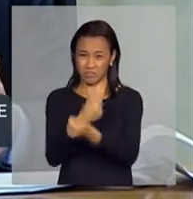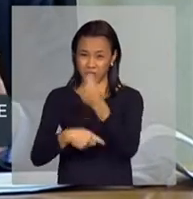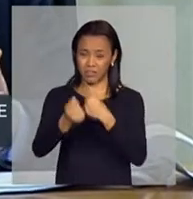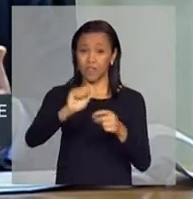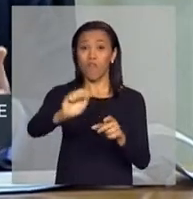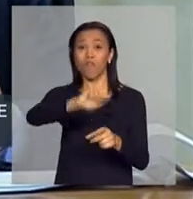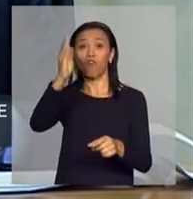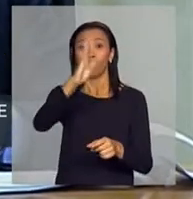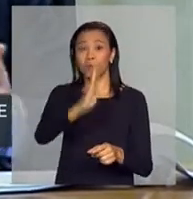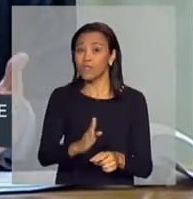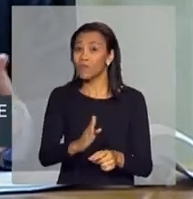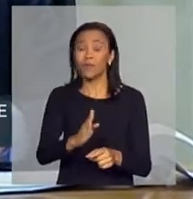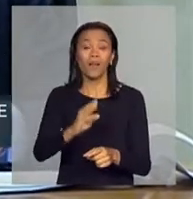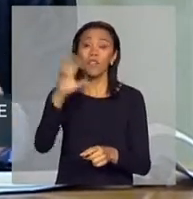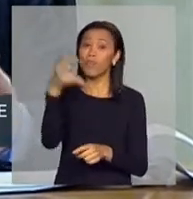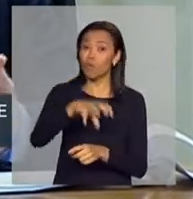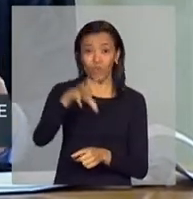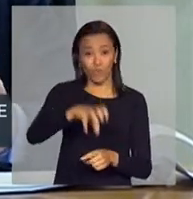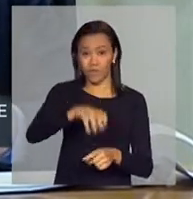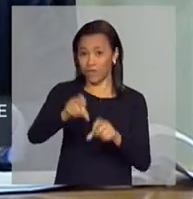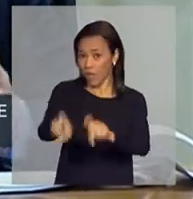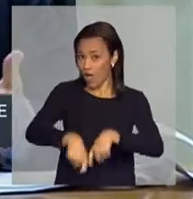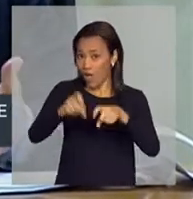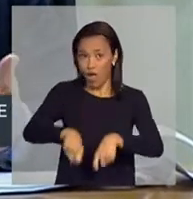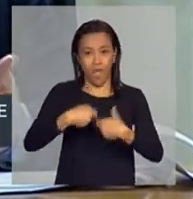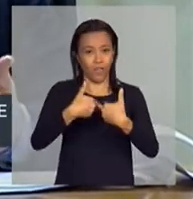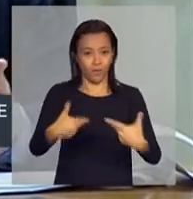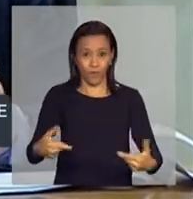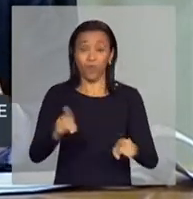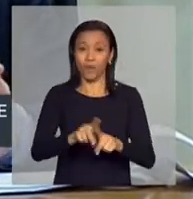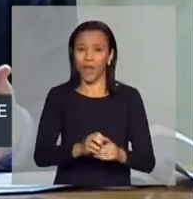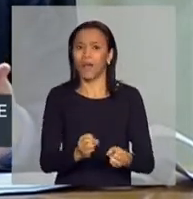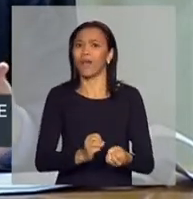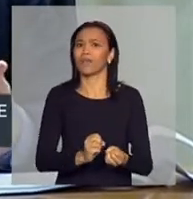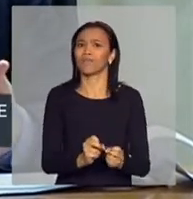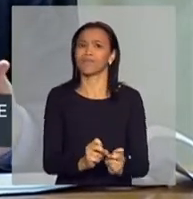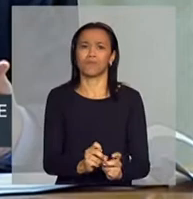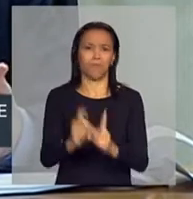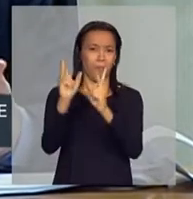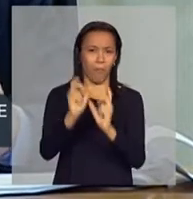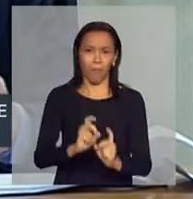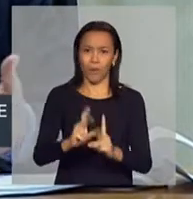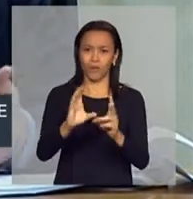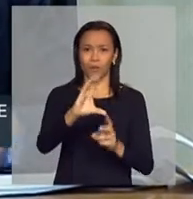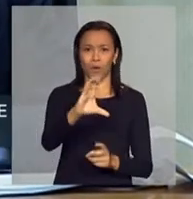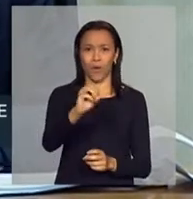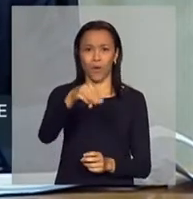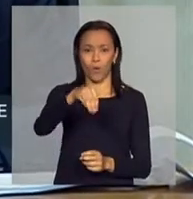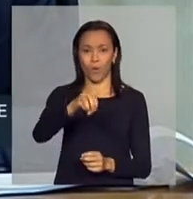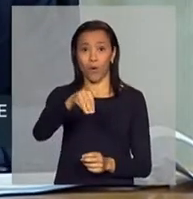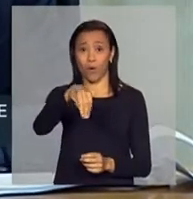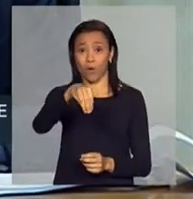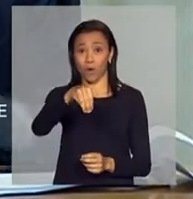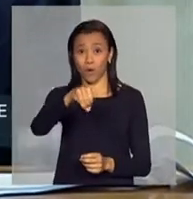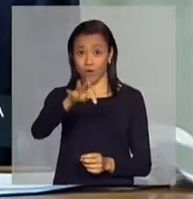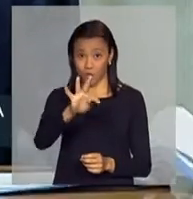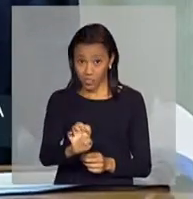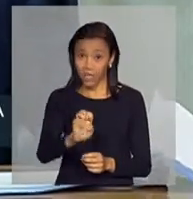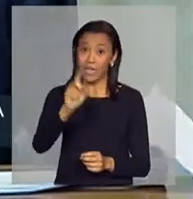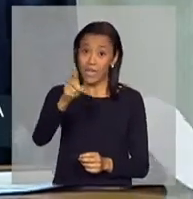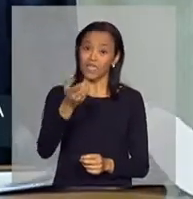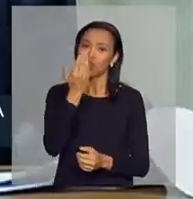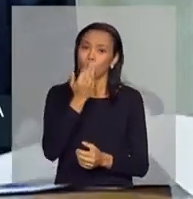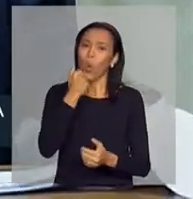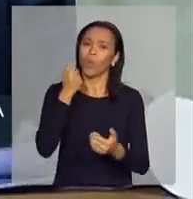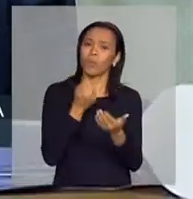a agricultura porque ela exporta commodities de alimentos e mesmo em crise os países consomem